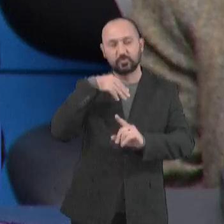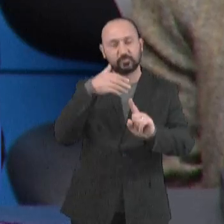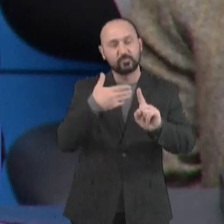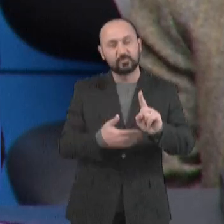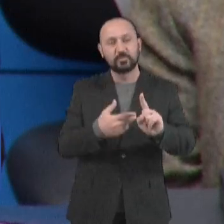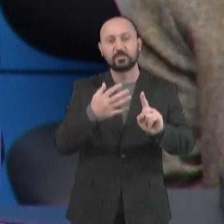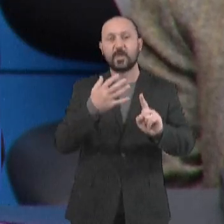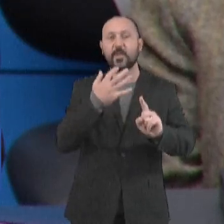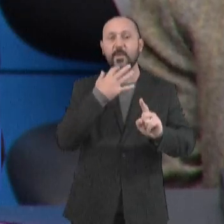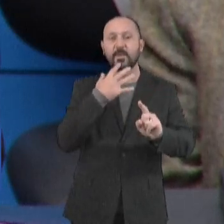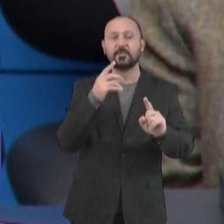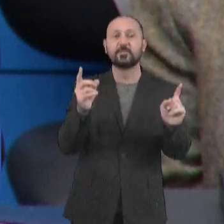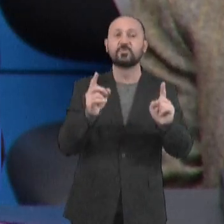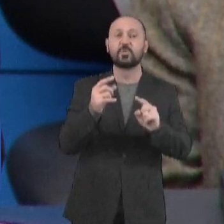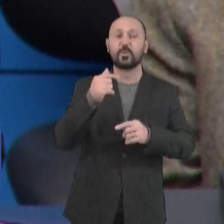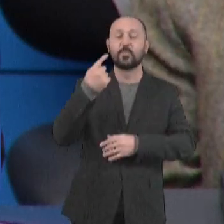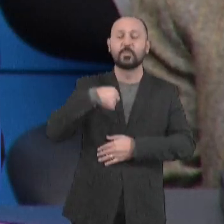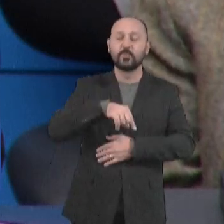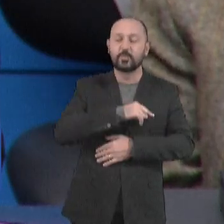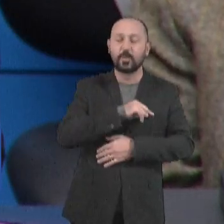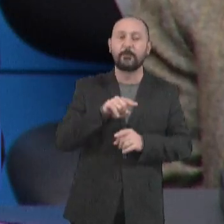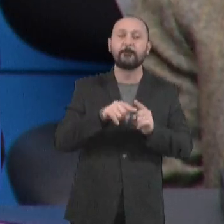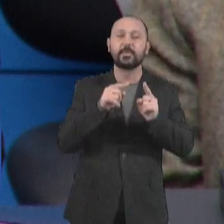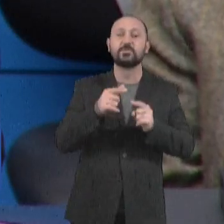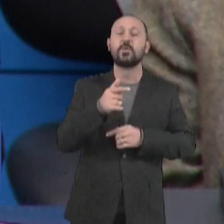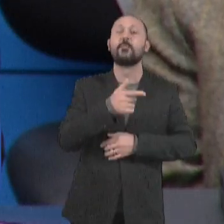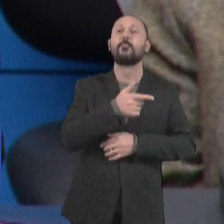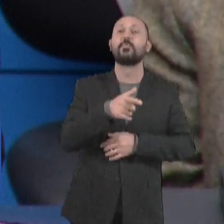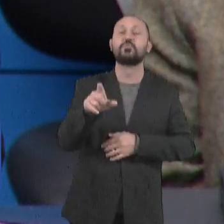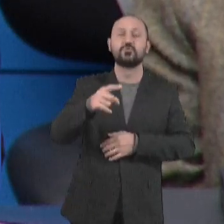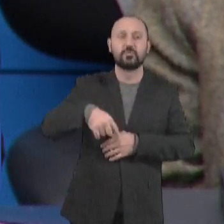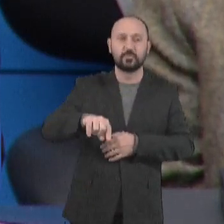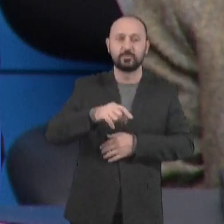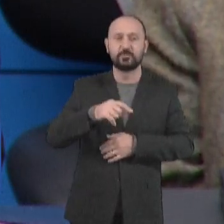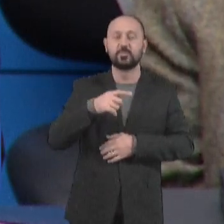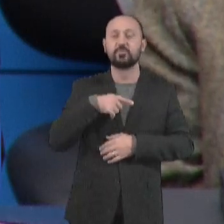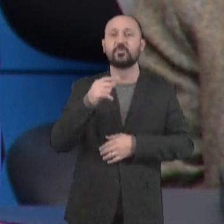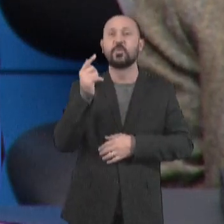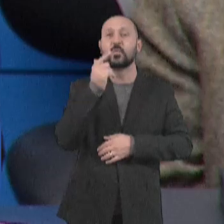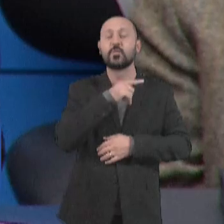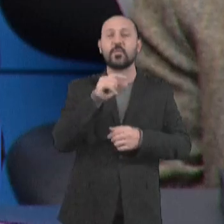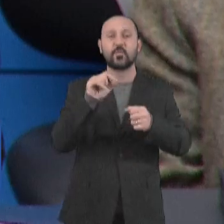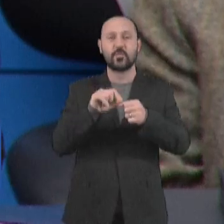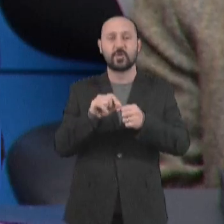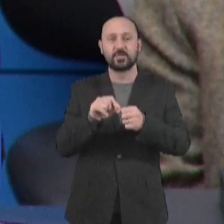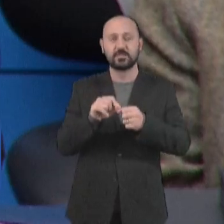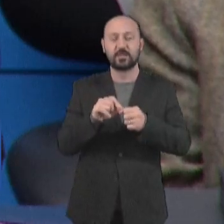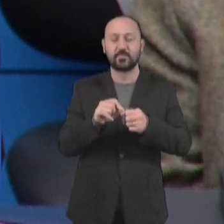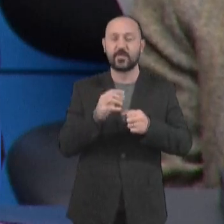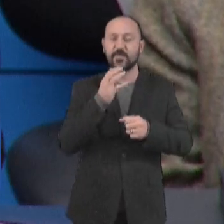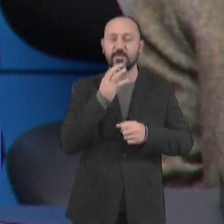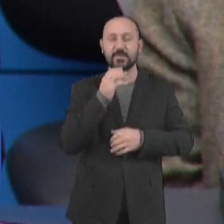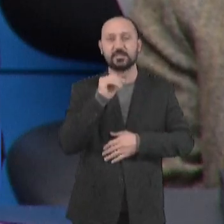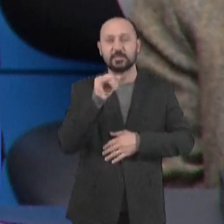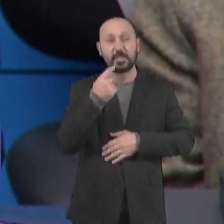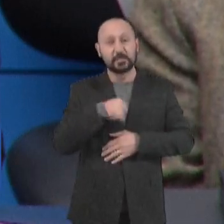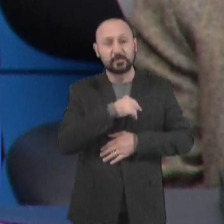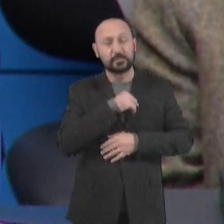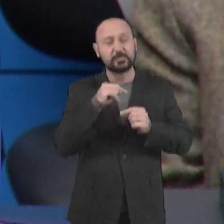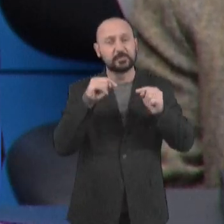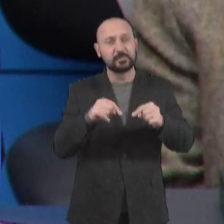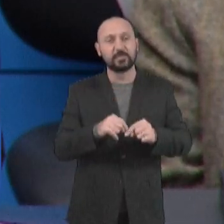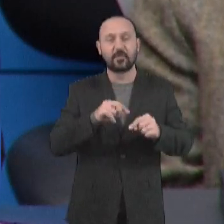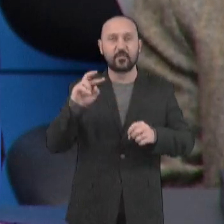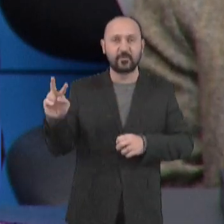de ser conhecida não só por nós, mas pelos outros. E nós só vamos fazer conhecida pelos outros se nós que estamos